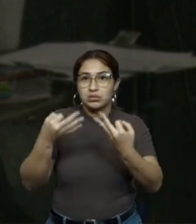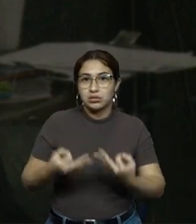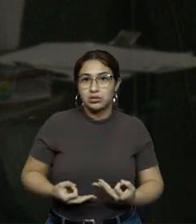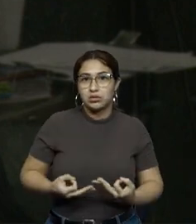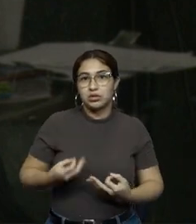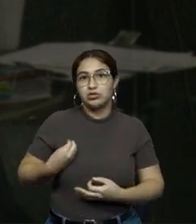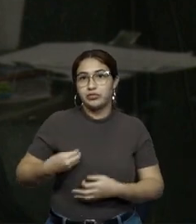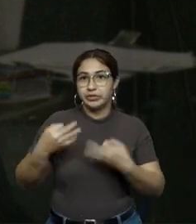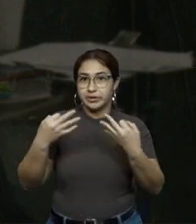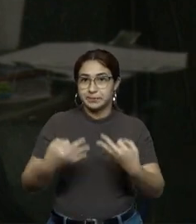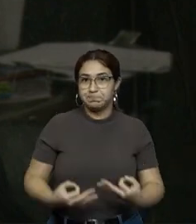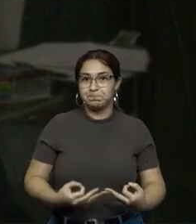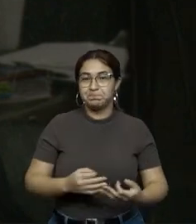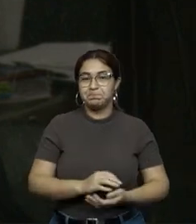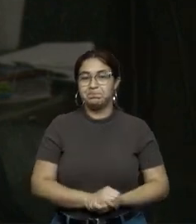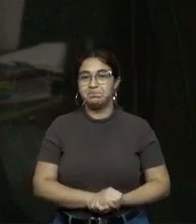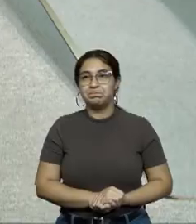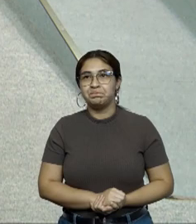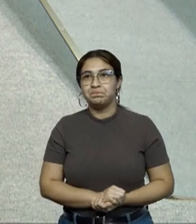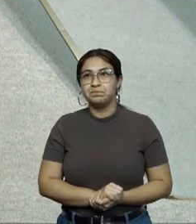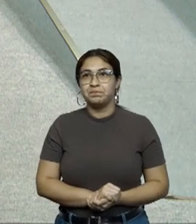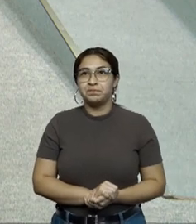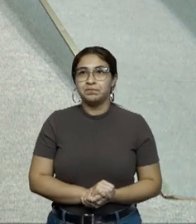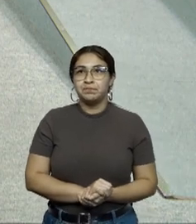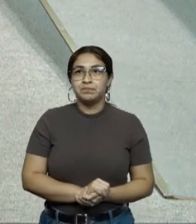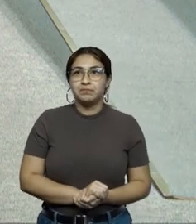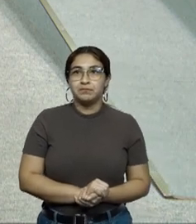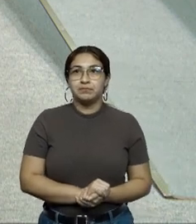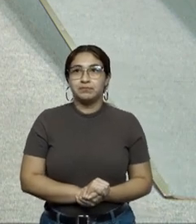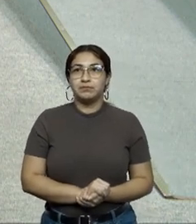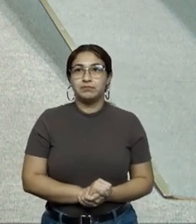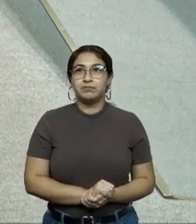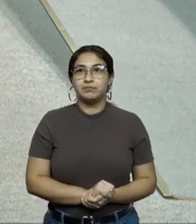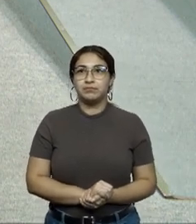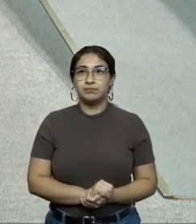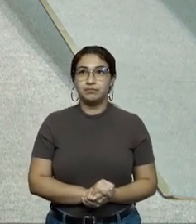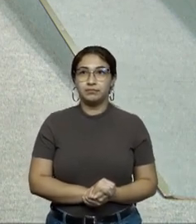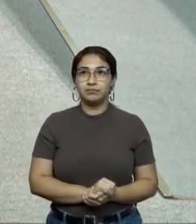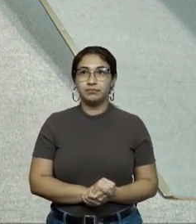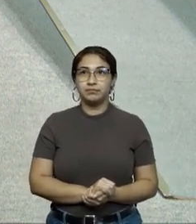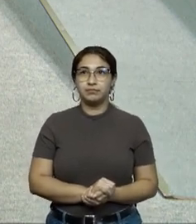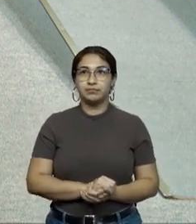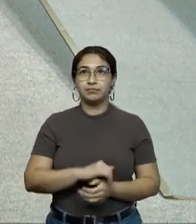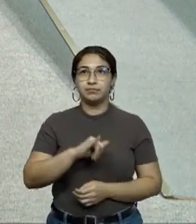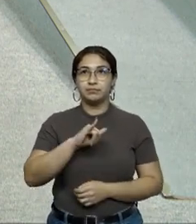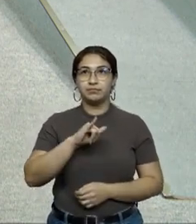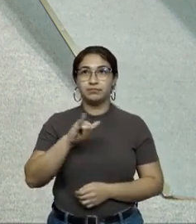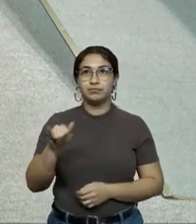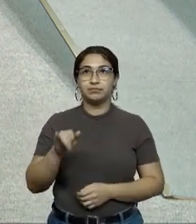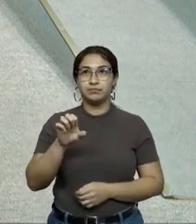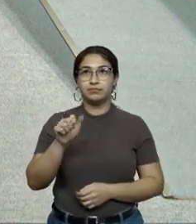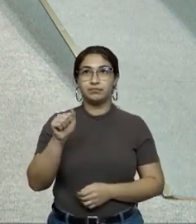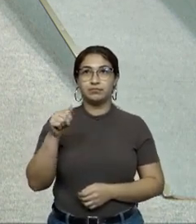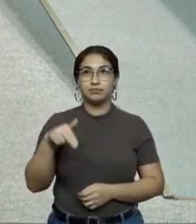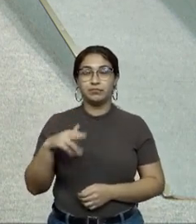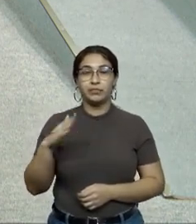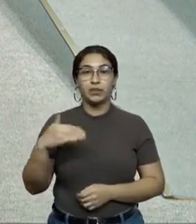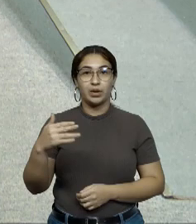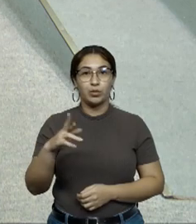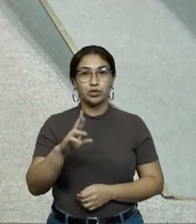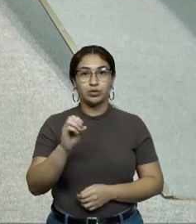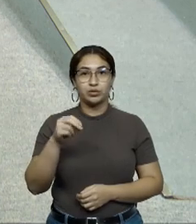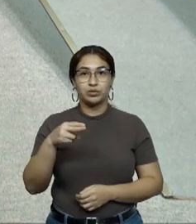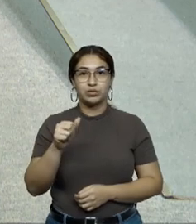é isso obrigado obrigada Jean Carlos de Xanxerê e em seguida O Ronaldo da